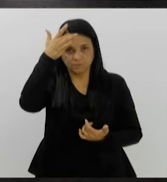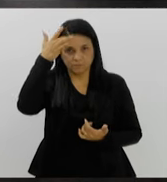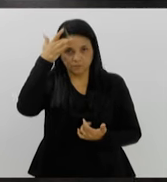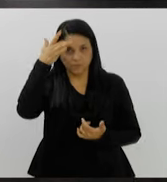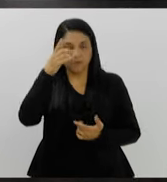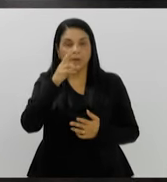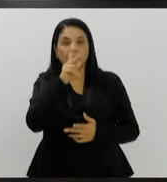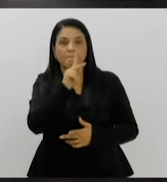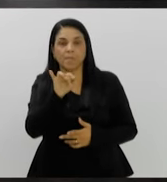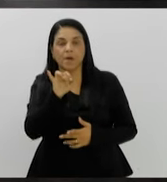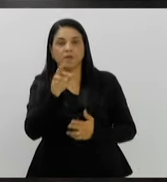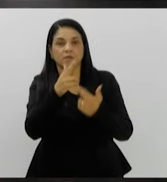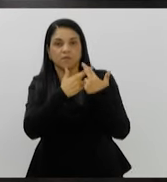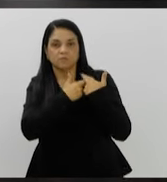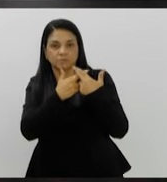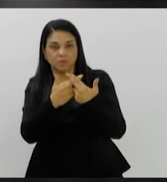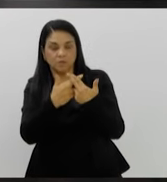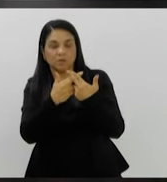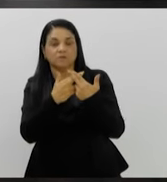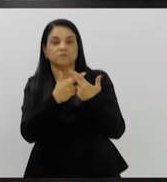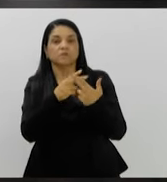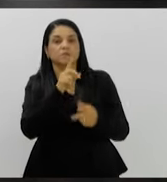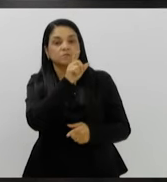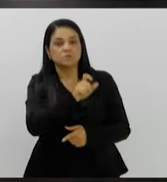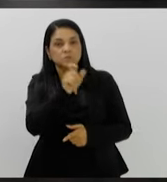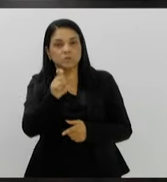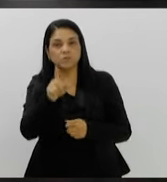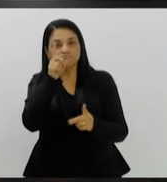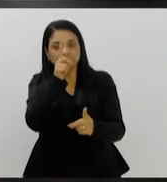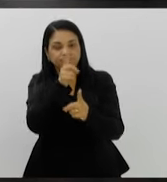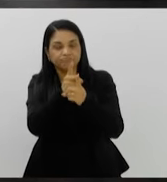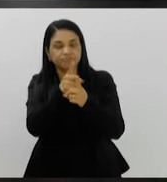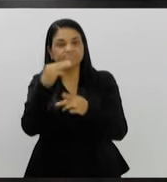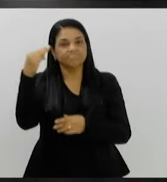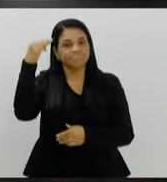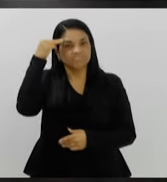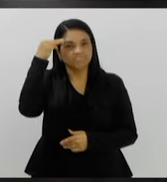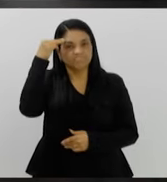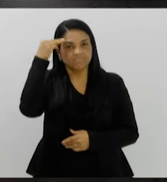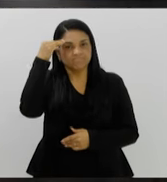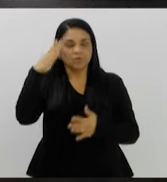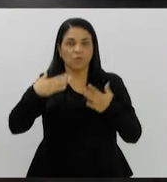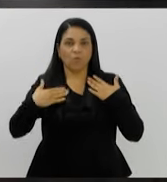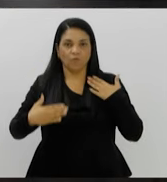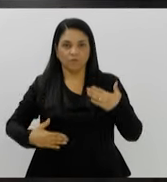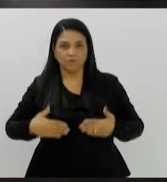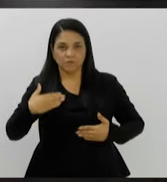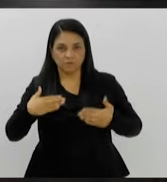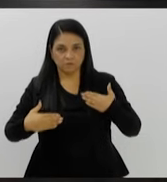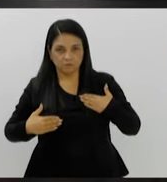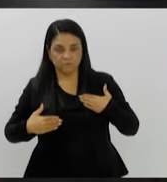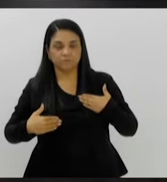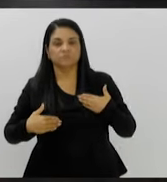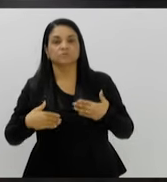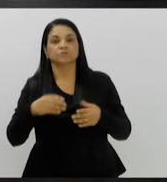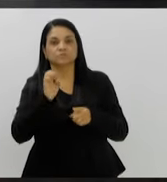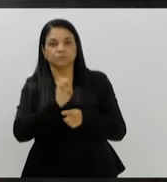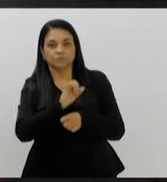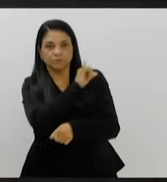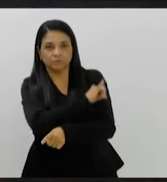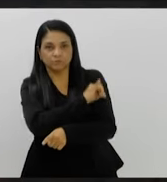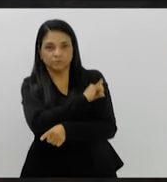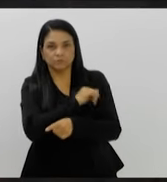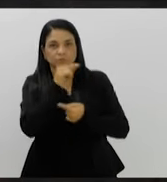pessoas de agnosticas com deficiência mental intelectual ou física no âmbito do Estado do Rio de Janeiro em